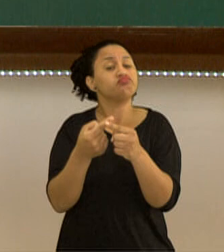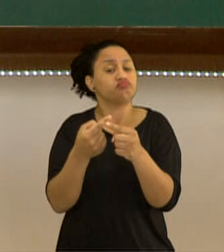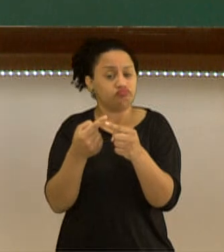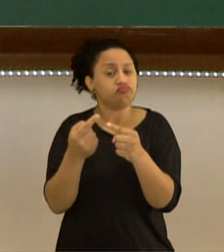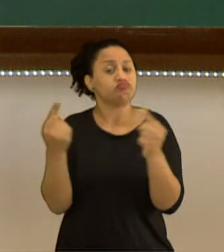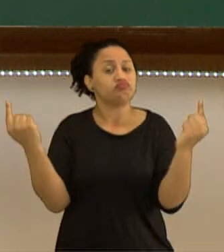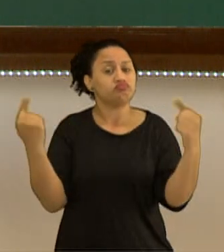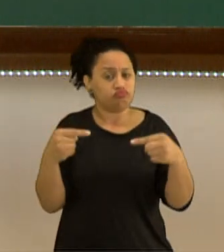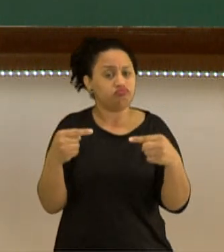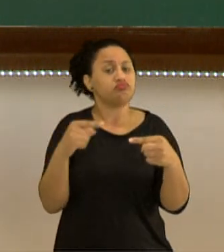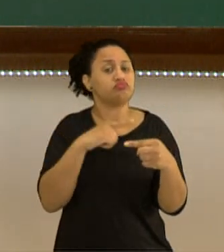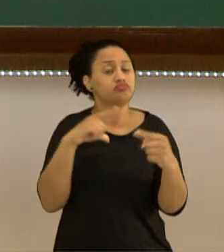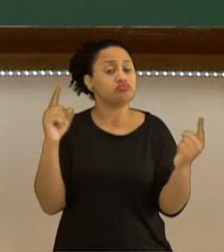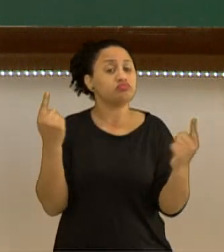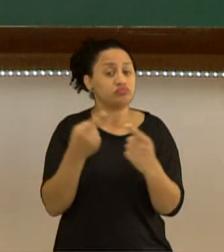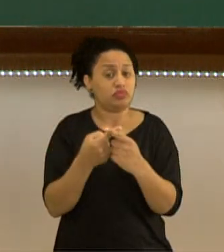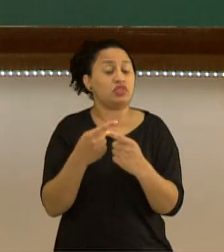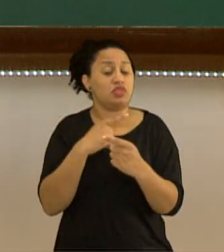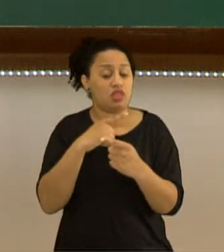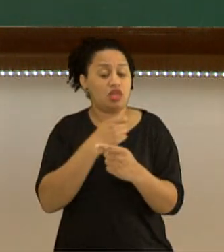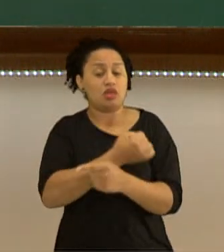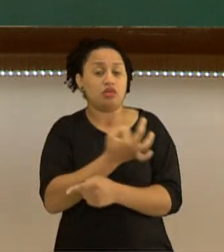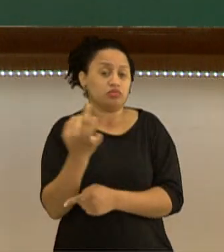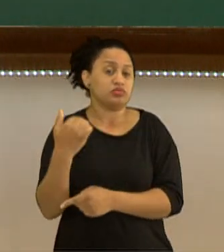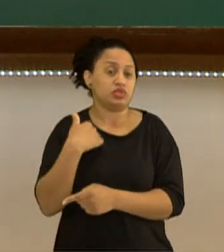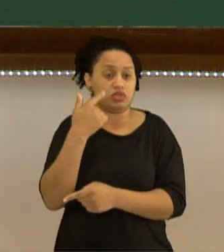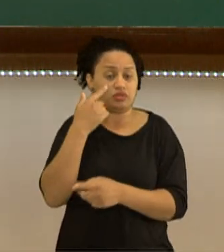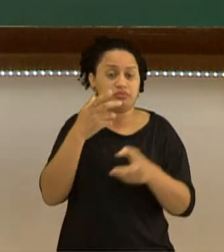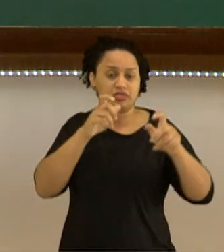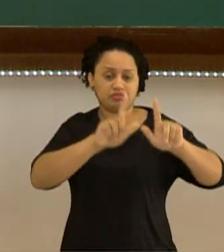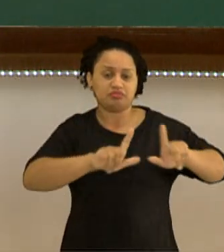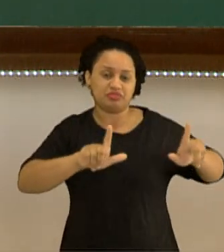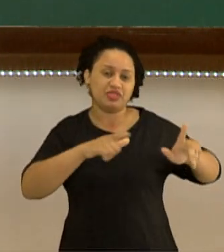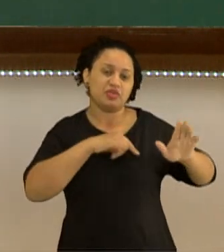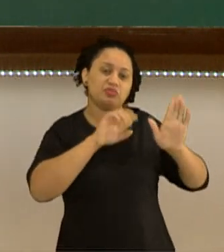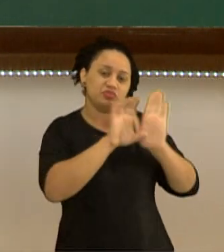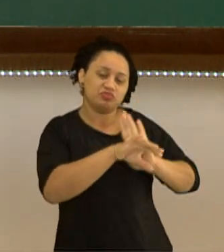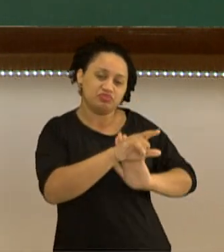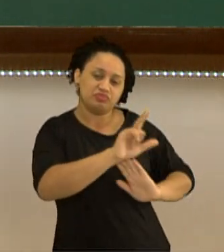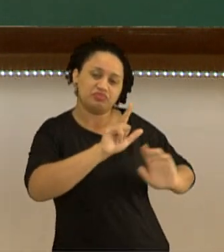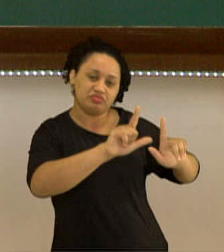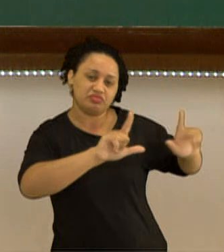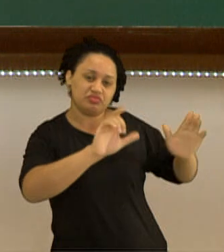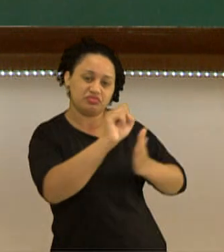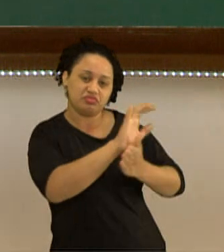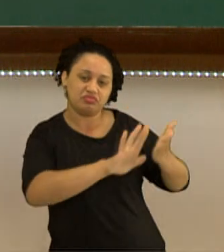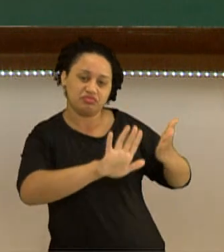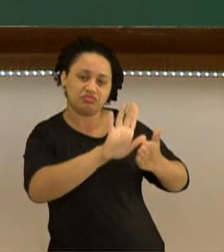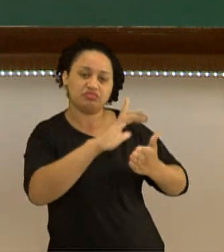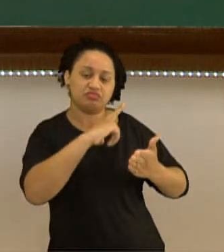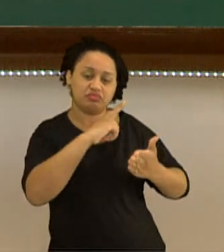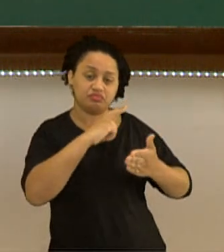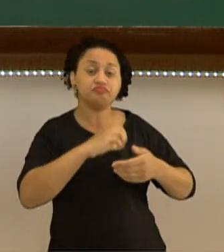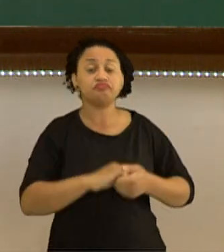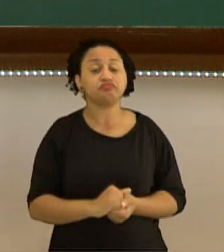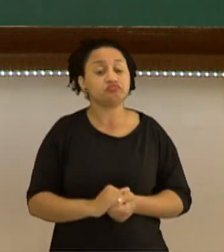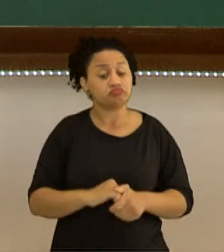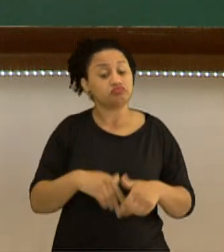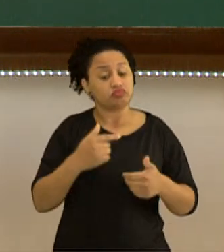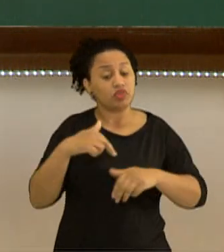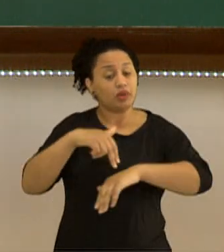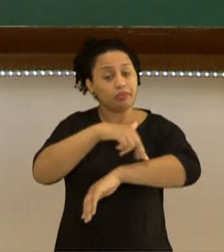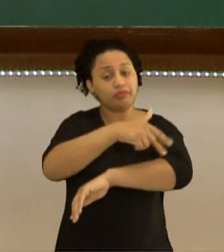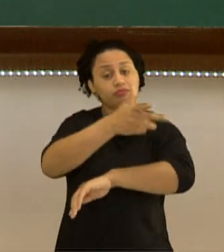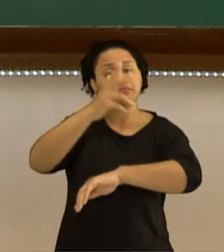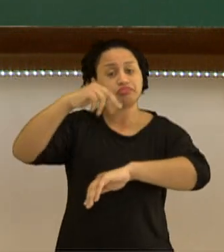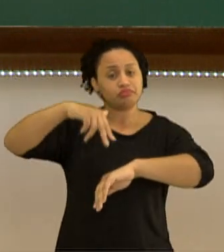modalidades que são competitivas, né, como vimos no conceito anterior. E a ginástica artística ela é uma modalidade